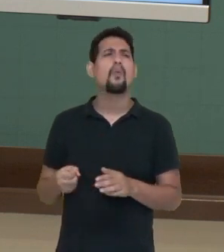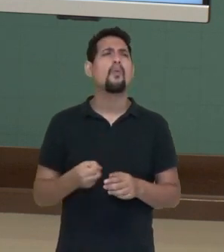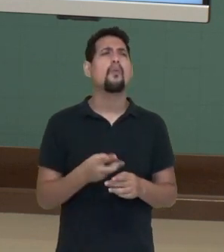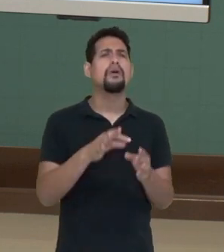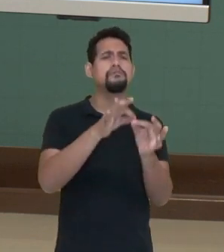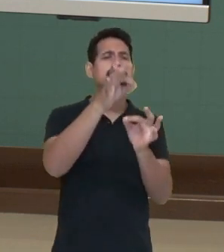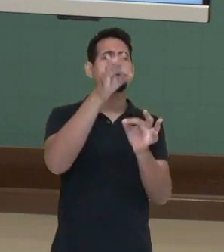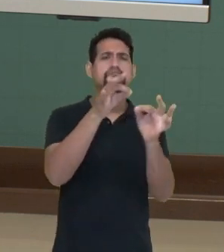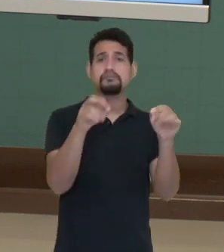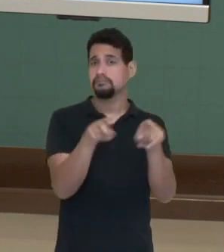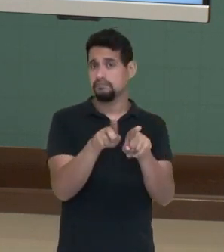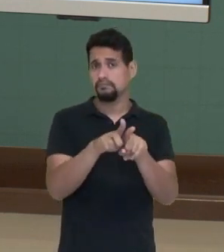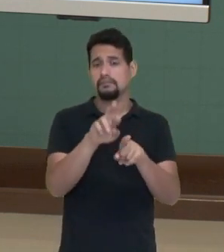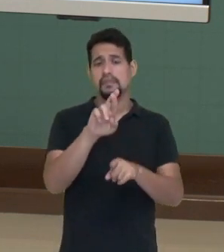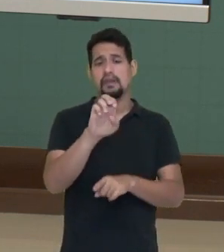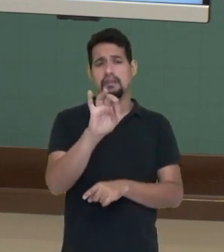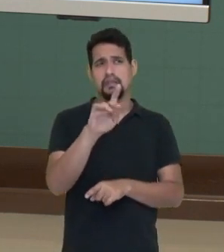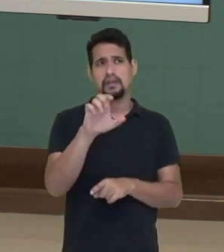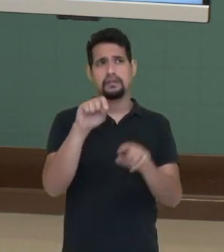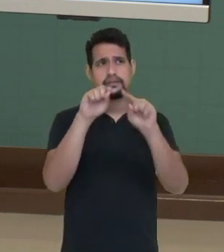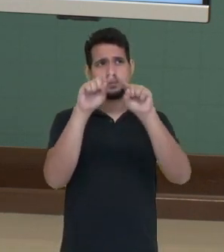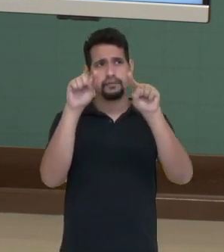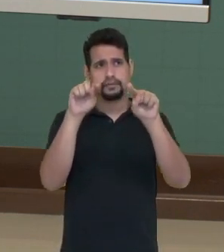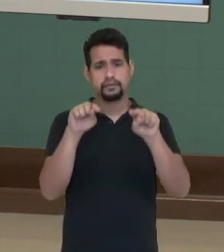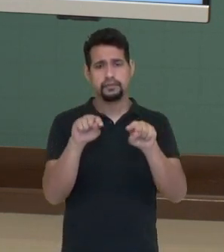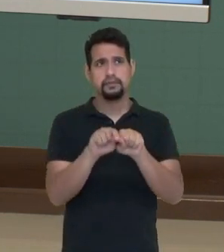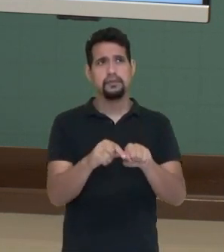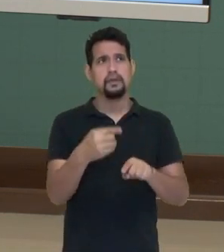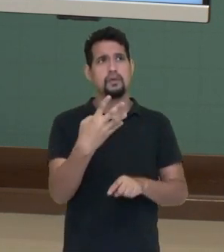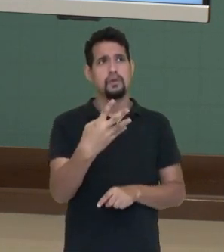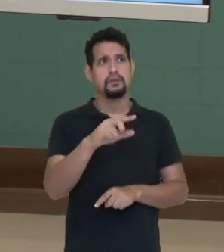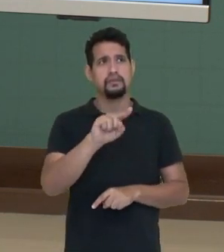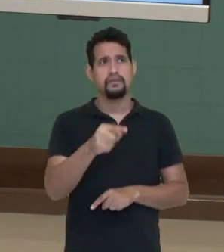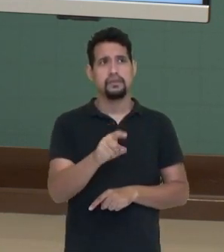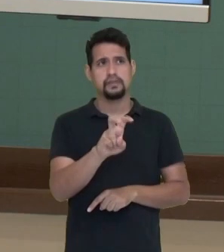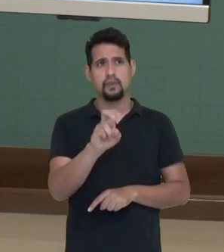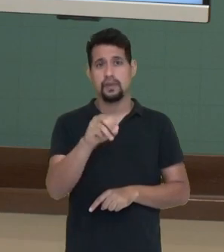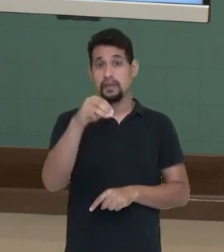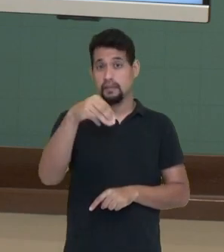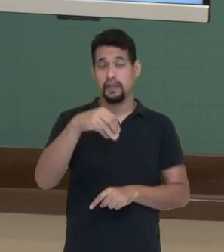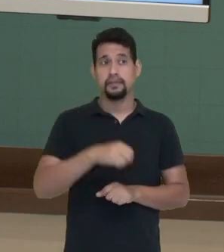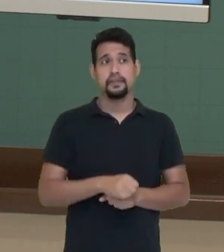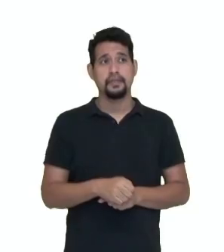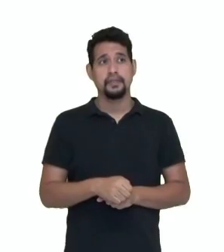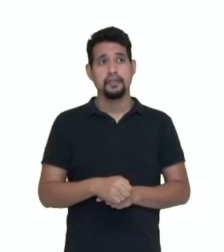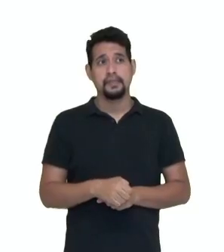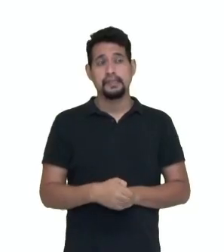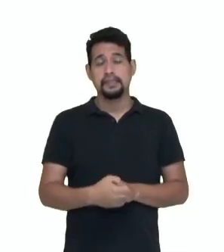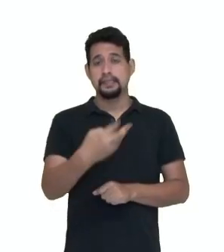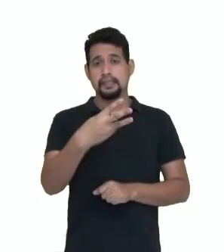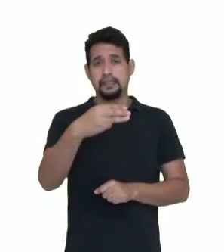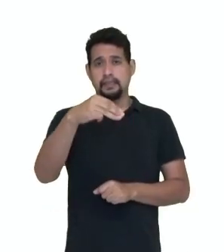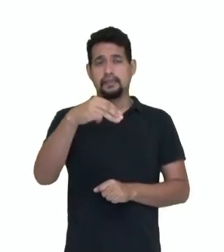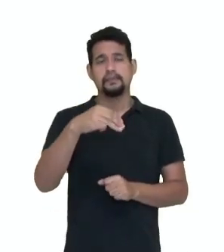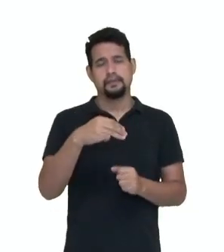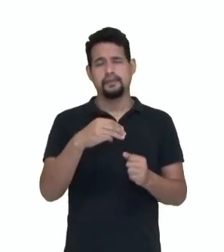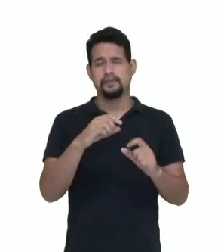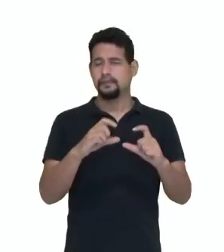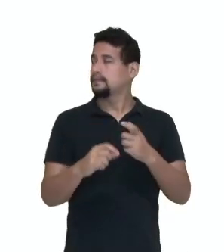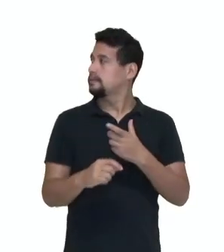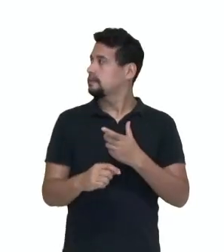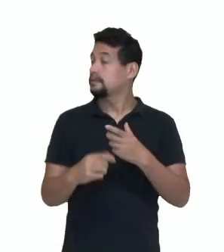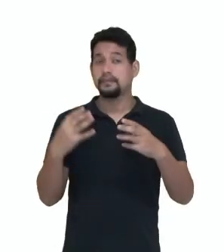mede? Também é um retângulo, né? Com 4,50 metros por 3 metros, né? Então, 3 por